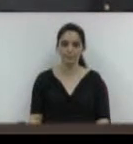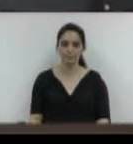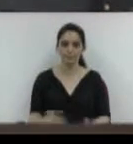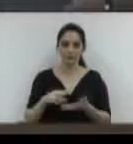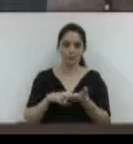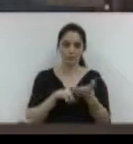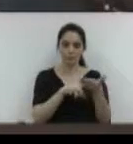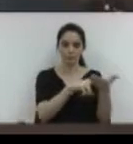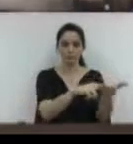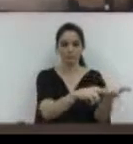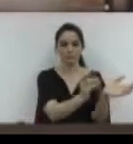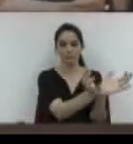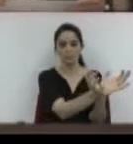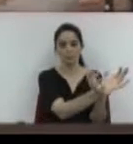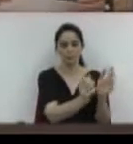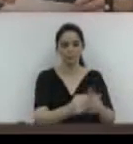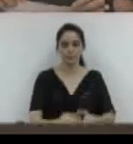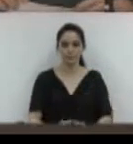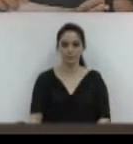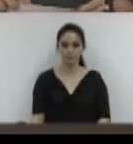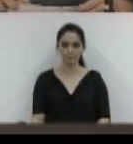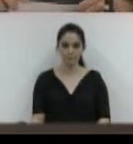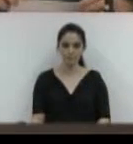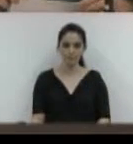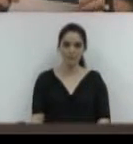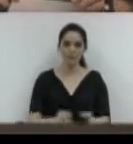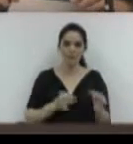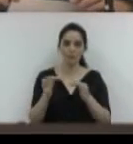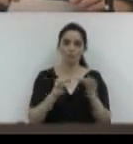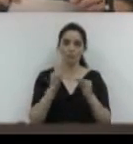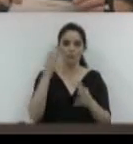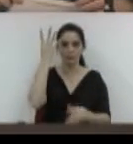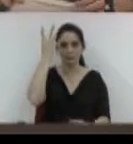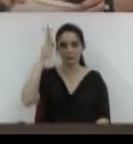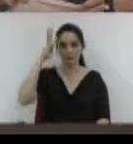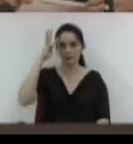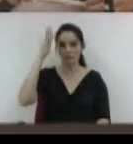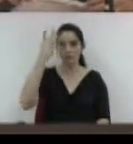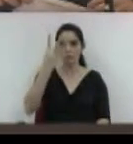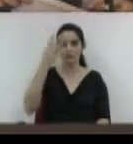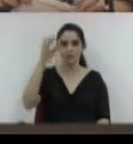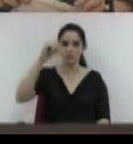e encaminhado às comissões. Projeto de resolução número